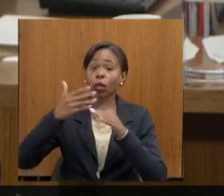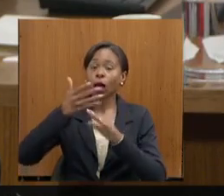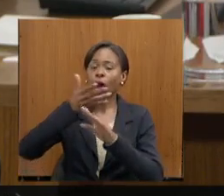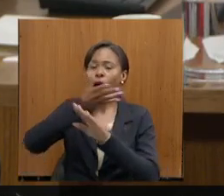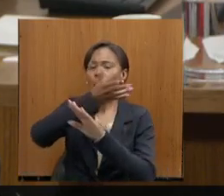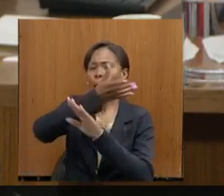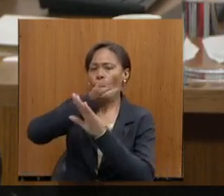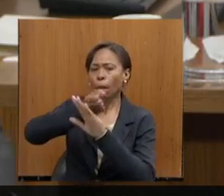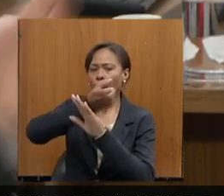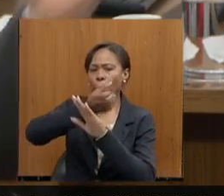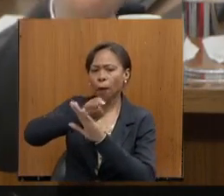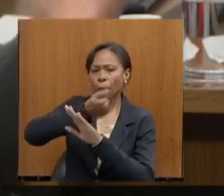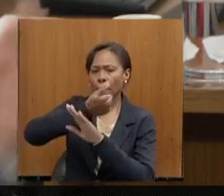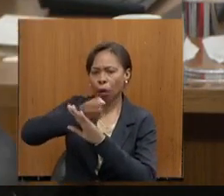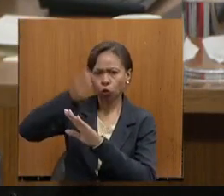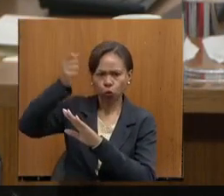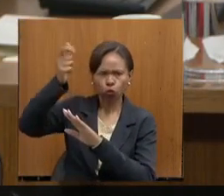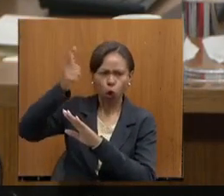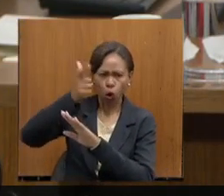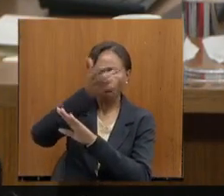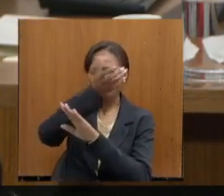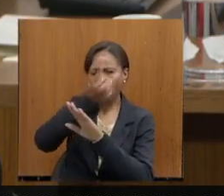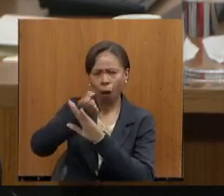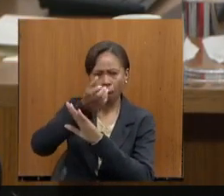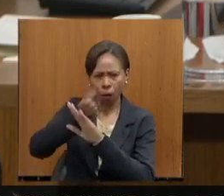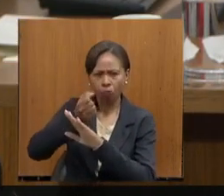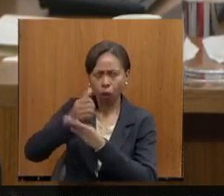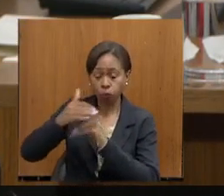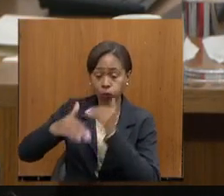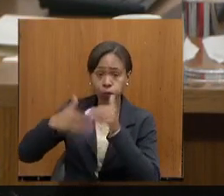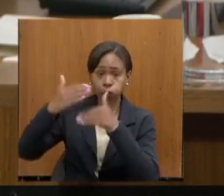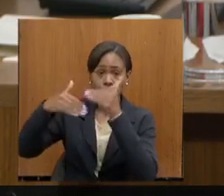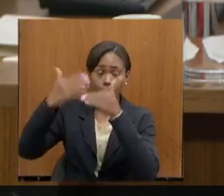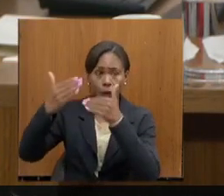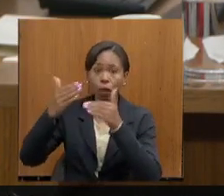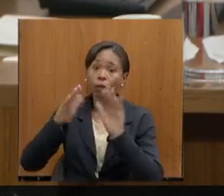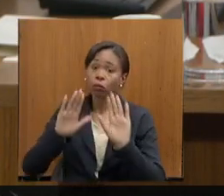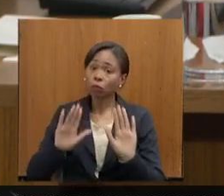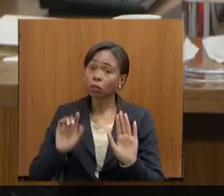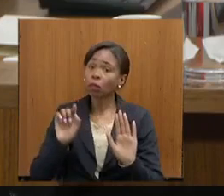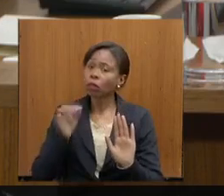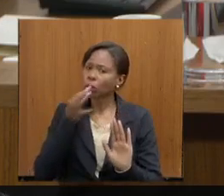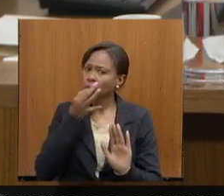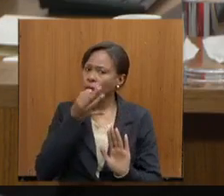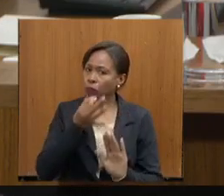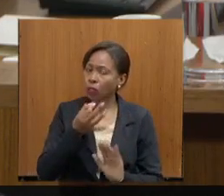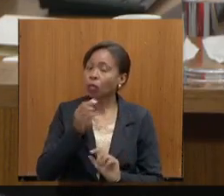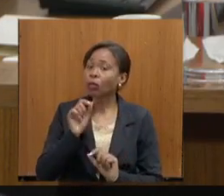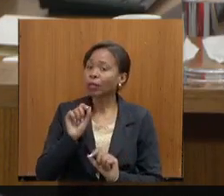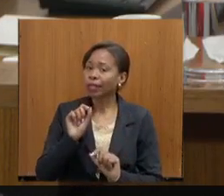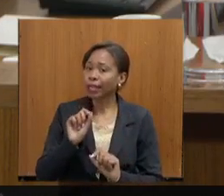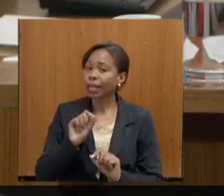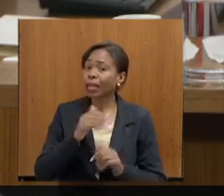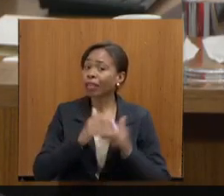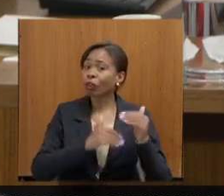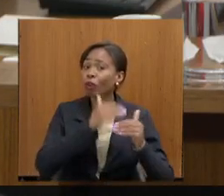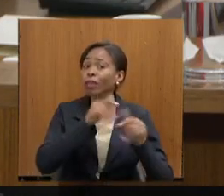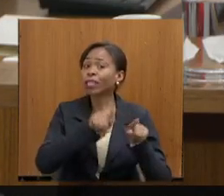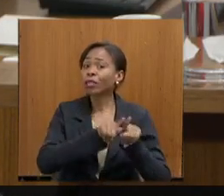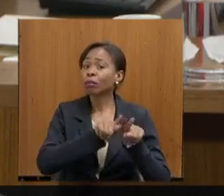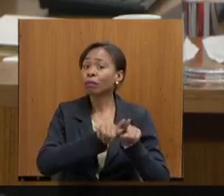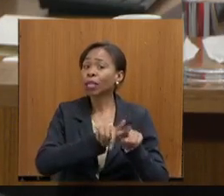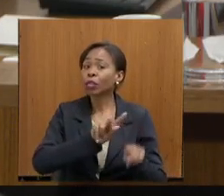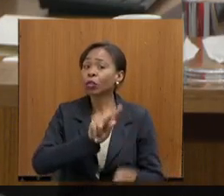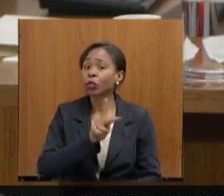é que o senhor fazer uma sugestão da gente também avançar muito no hidrogênio